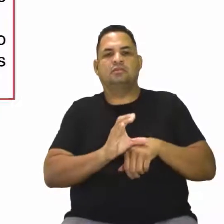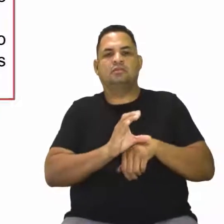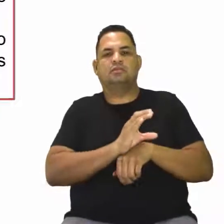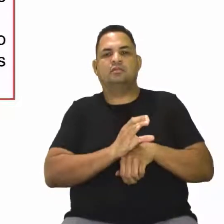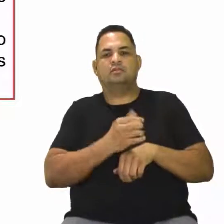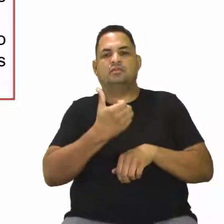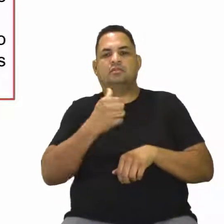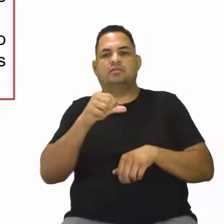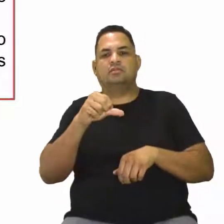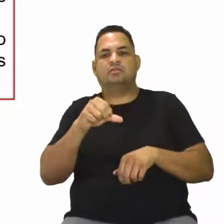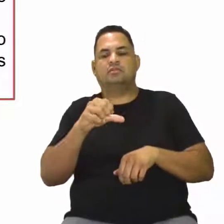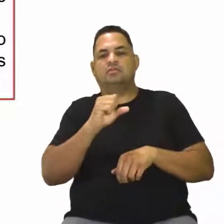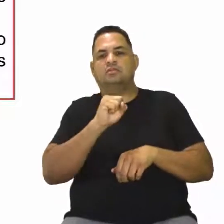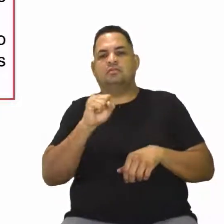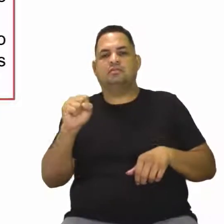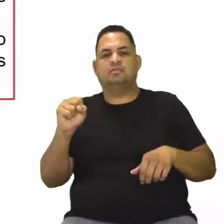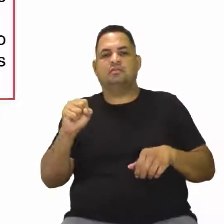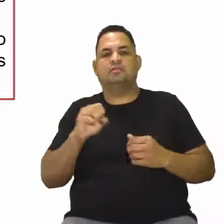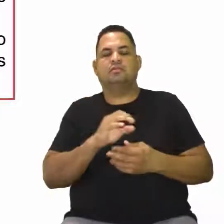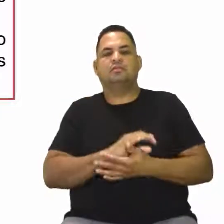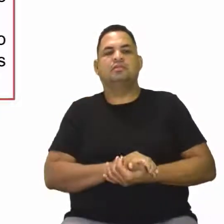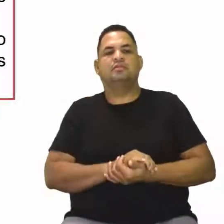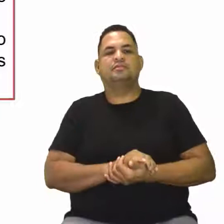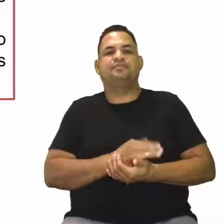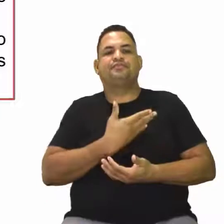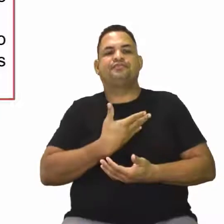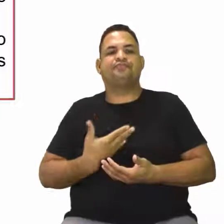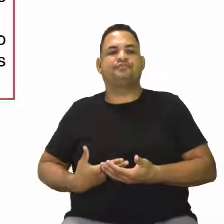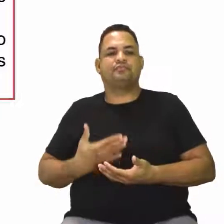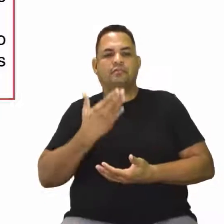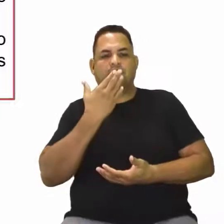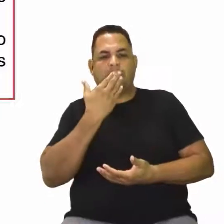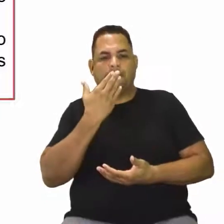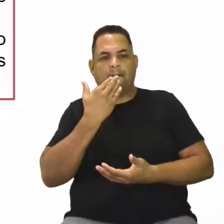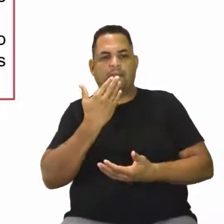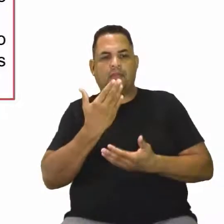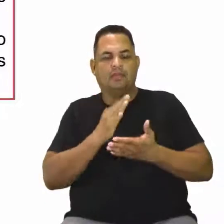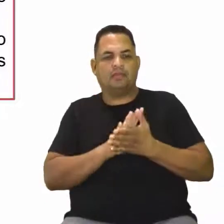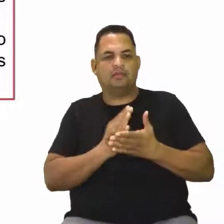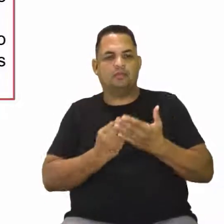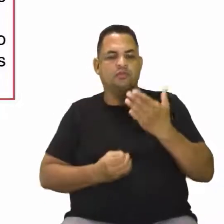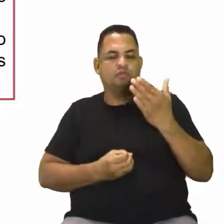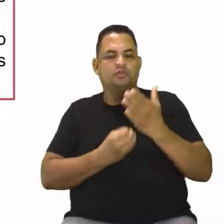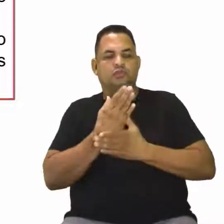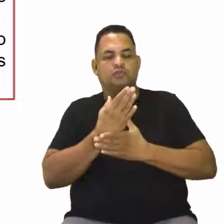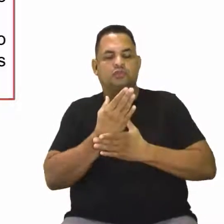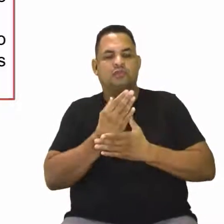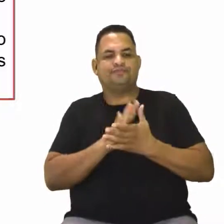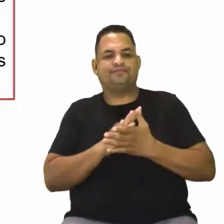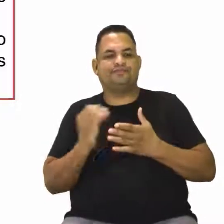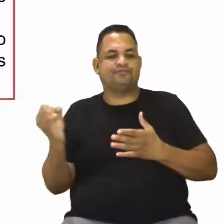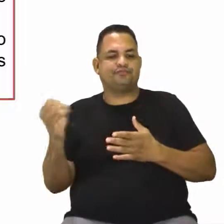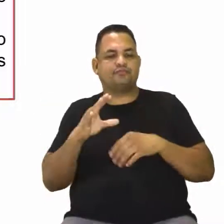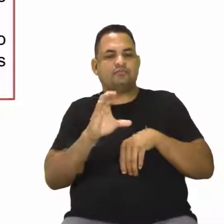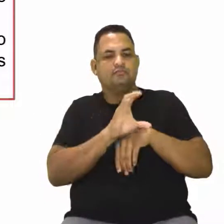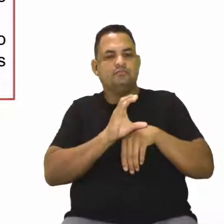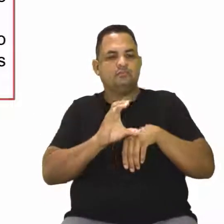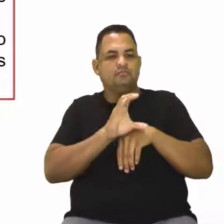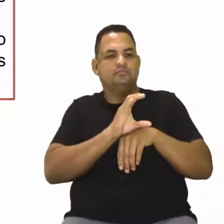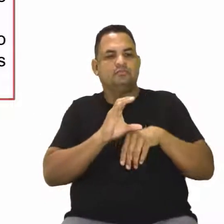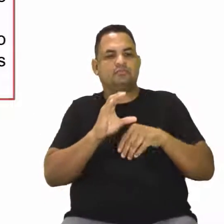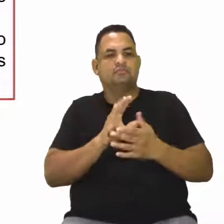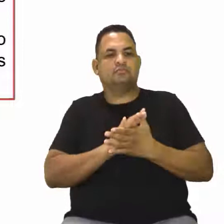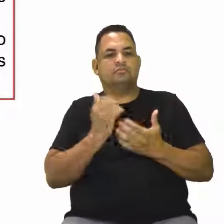Constituição de 1988, o governo de José Sarney, foi criada essa nova